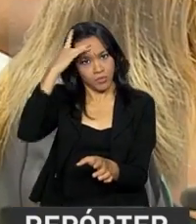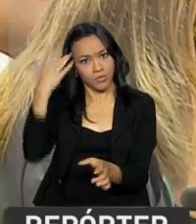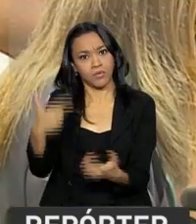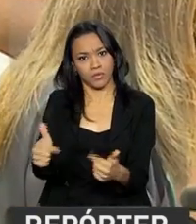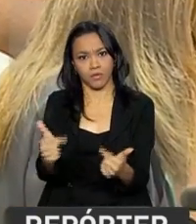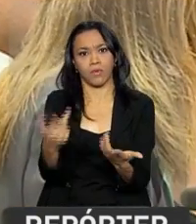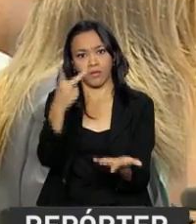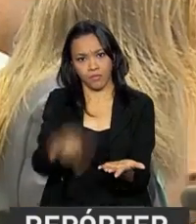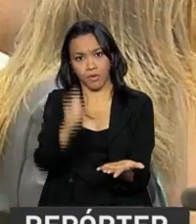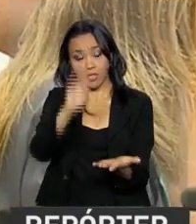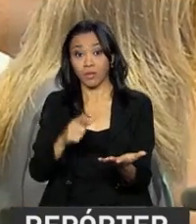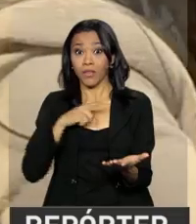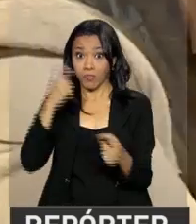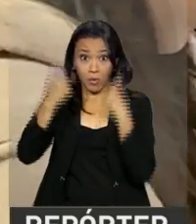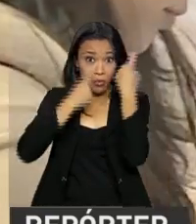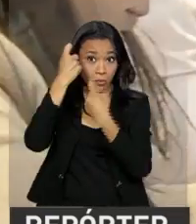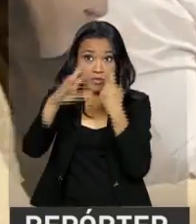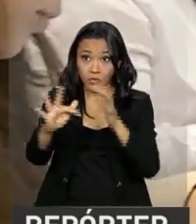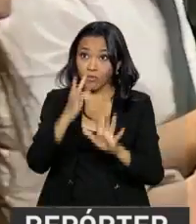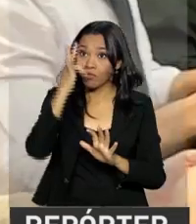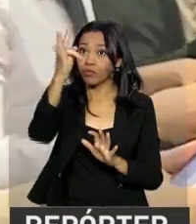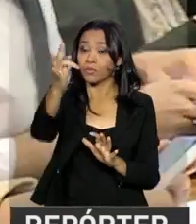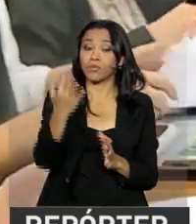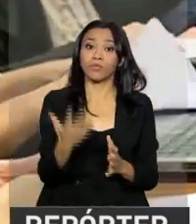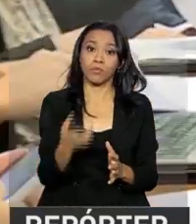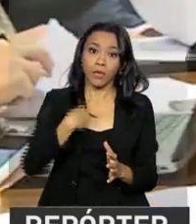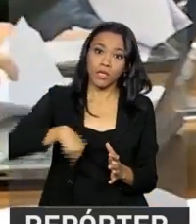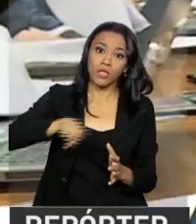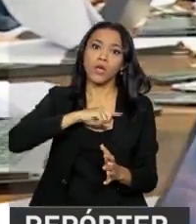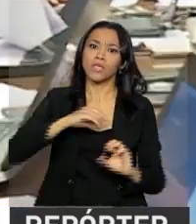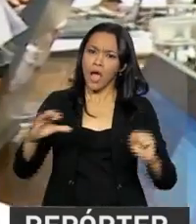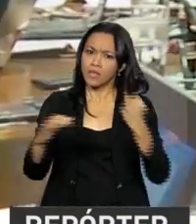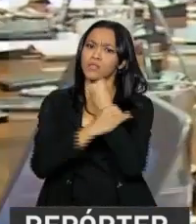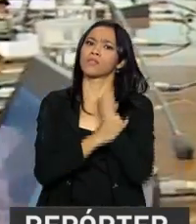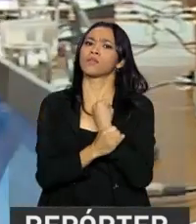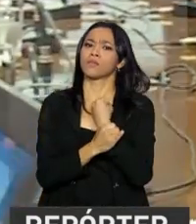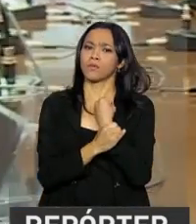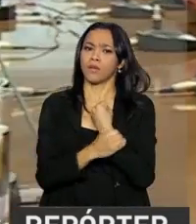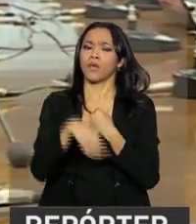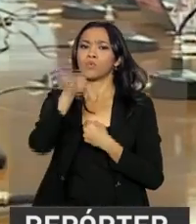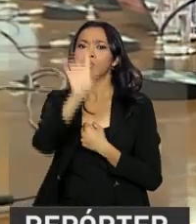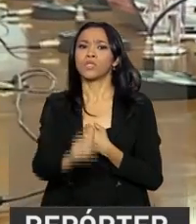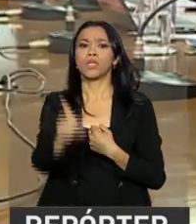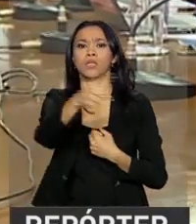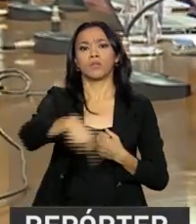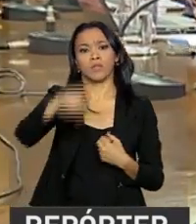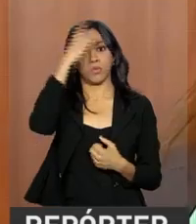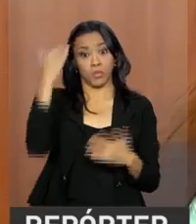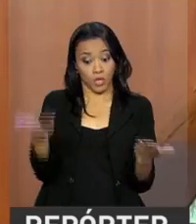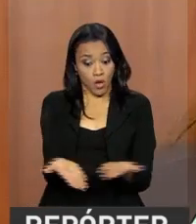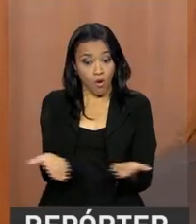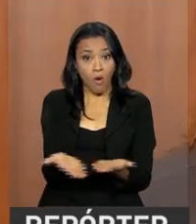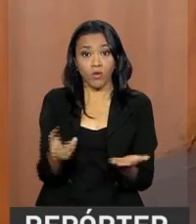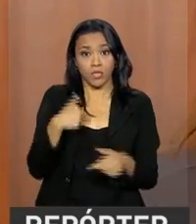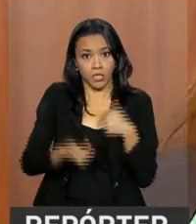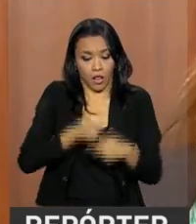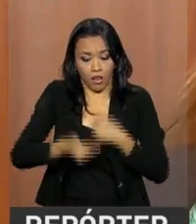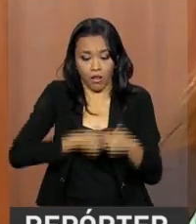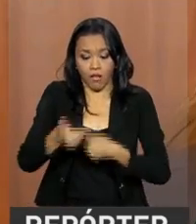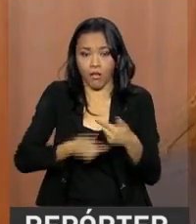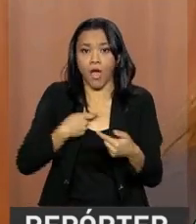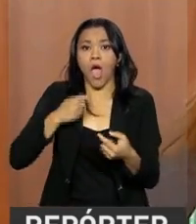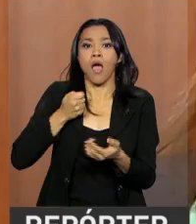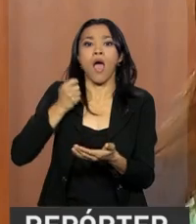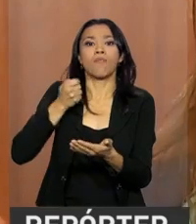uma preocupação muito grande com o futuro para que nós possamos assegurar os direitos das pessoas que hoje trabalham